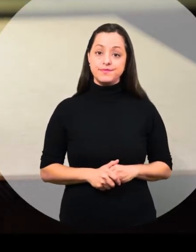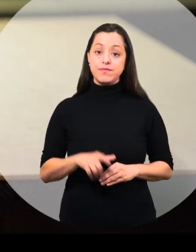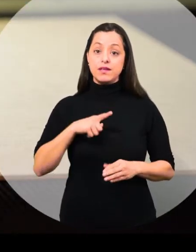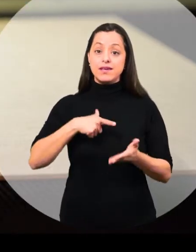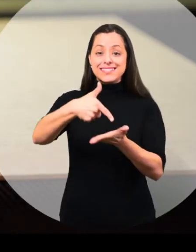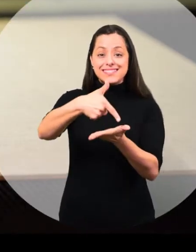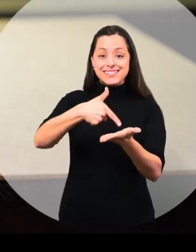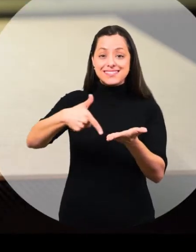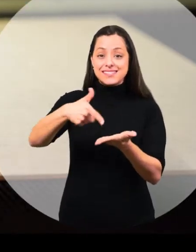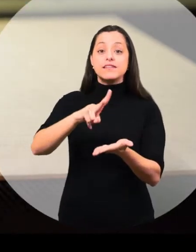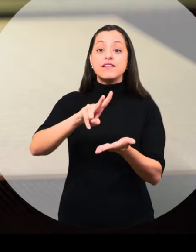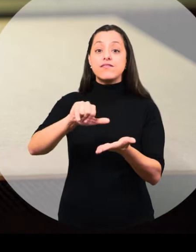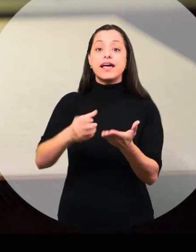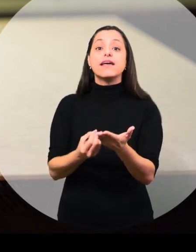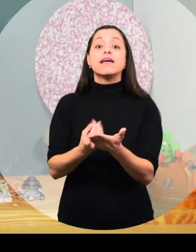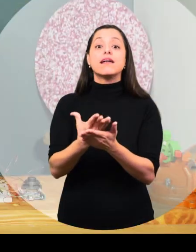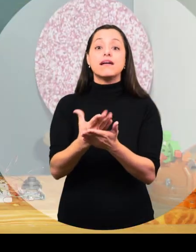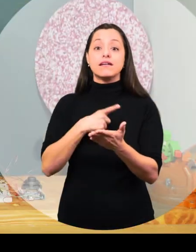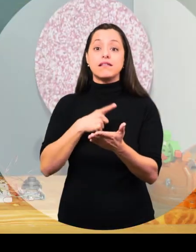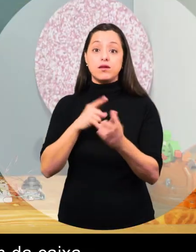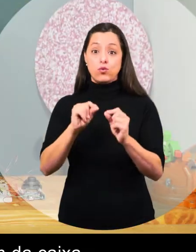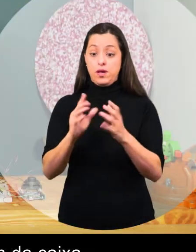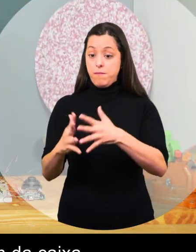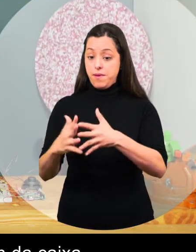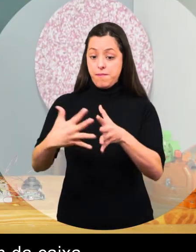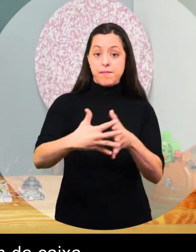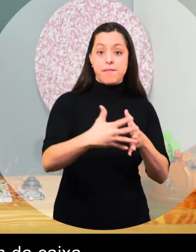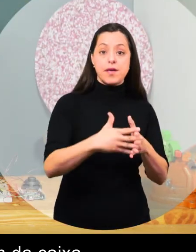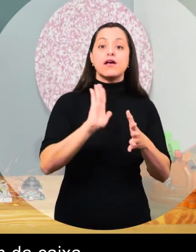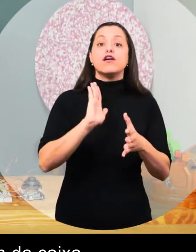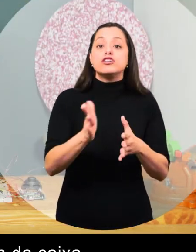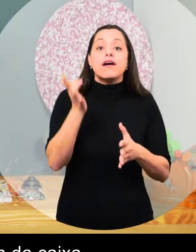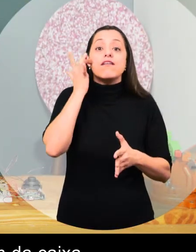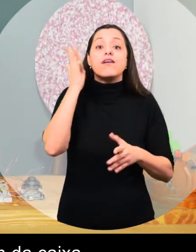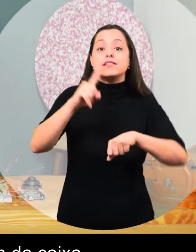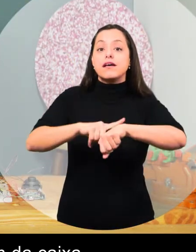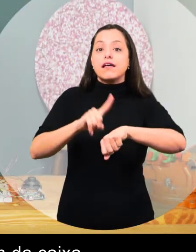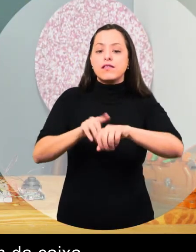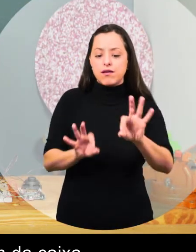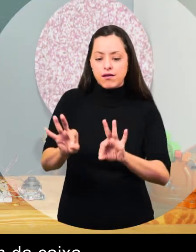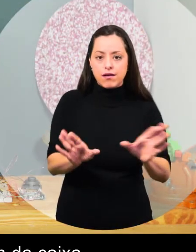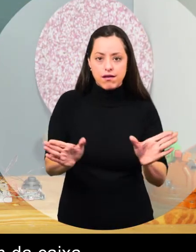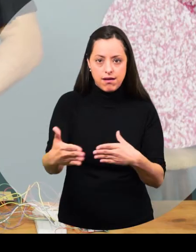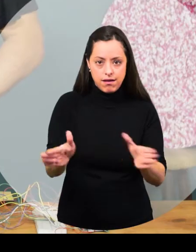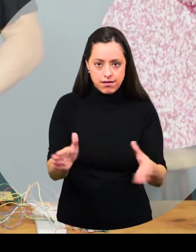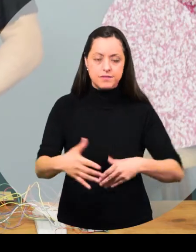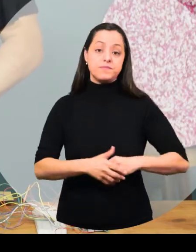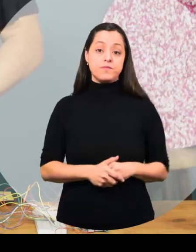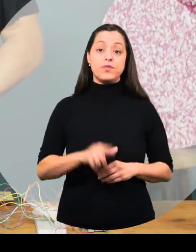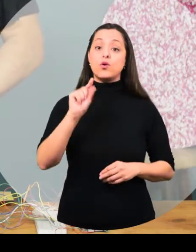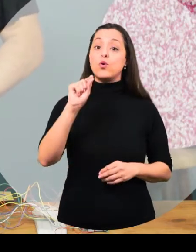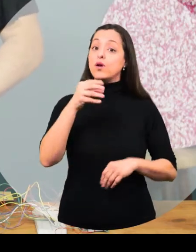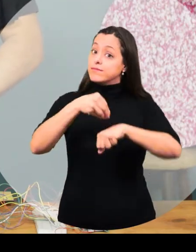A cortadora laser vai produzir peças que já vão ter os encaixes para facilitar a hora da montagem da caixa. Uma